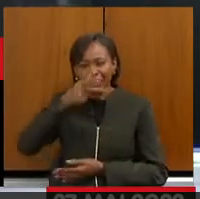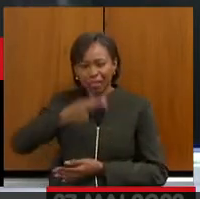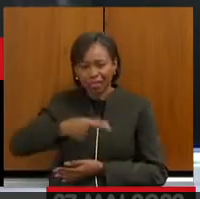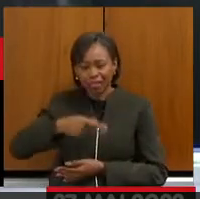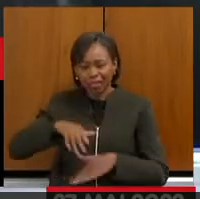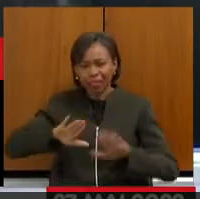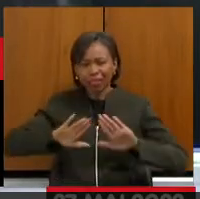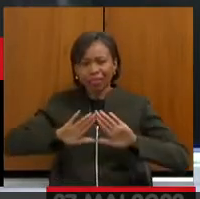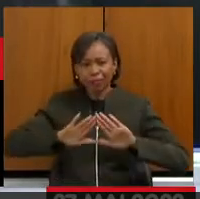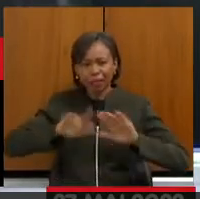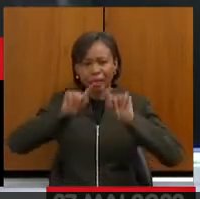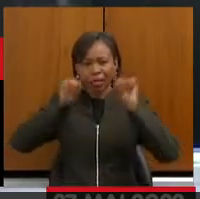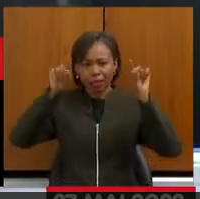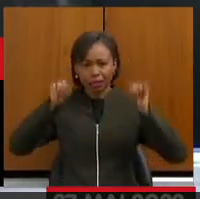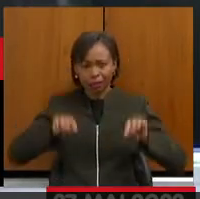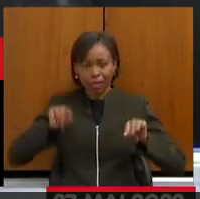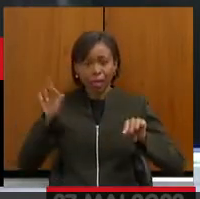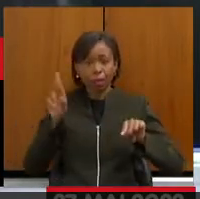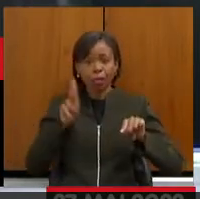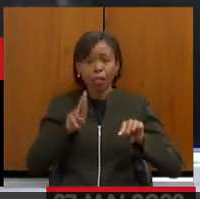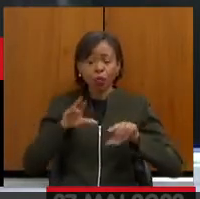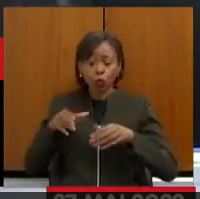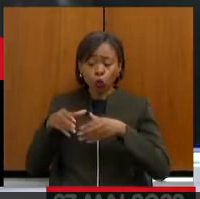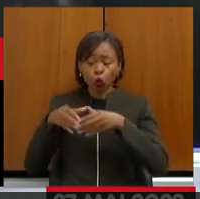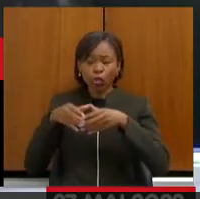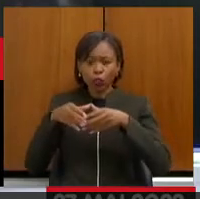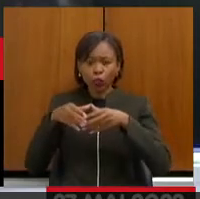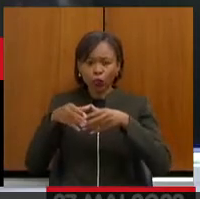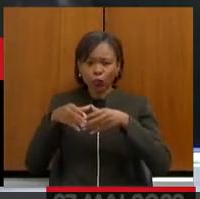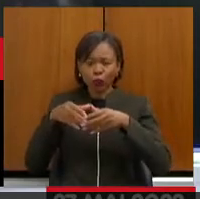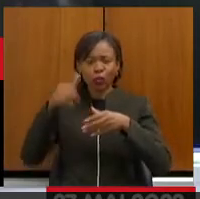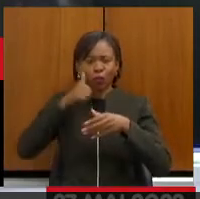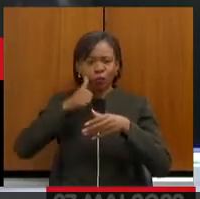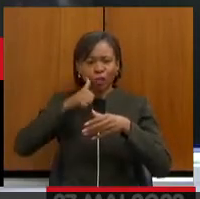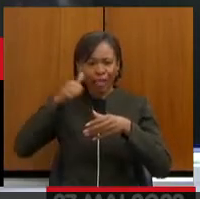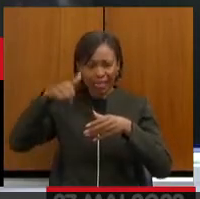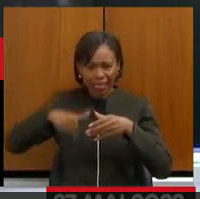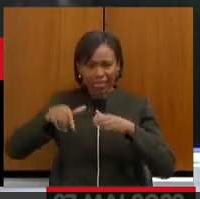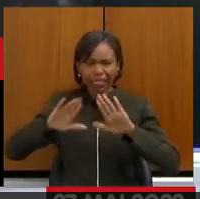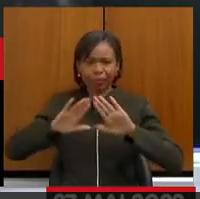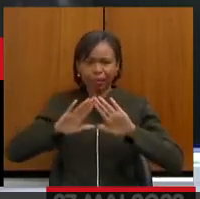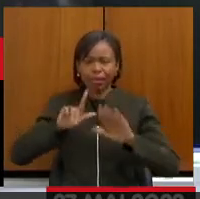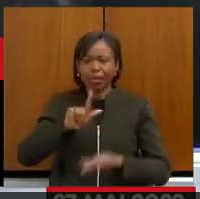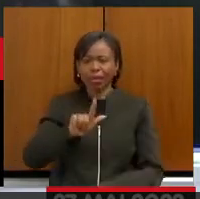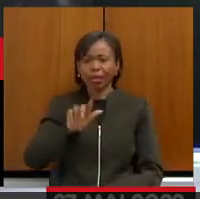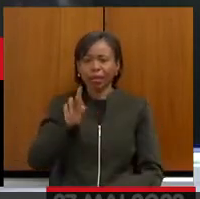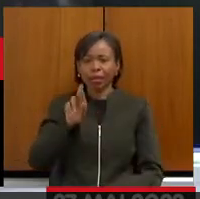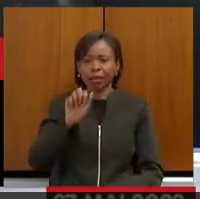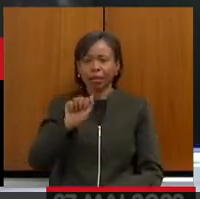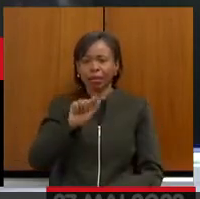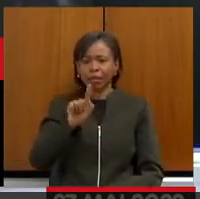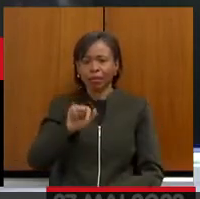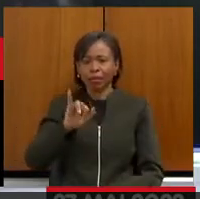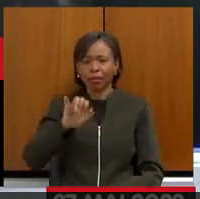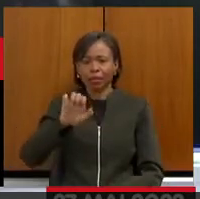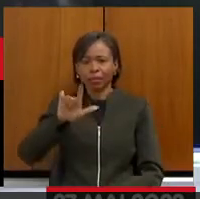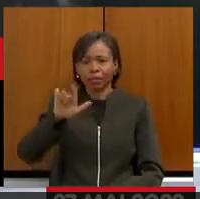Gerais e representante do coletivo de mulheres da Assembleia Graziele Mendes